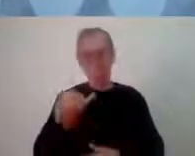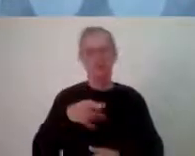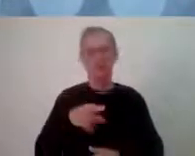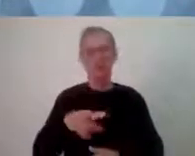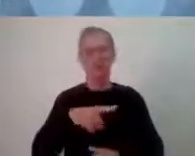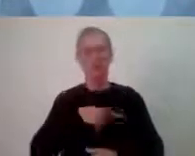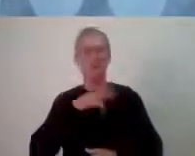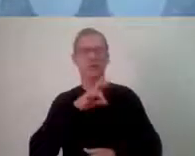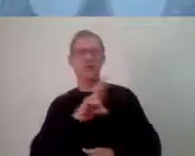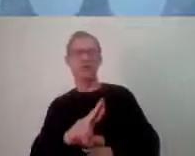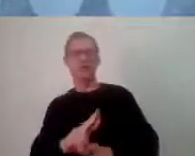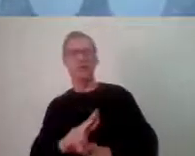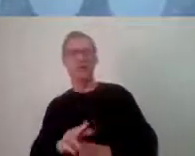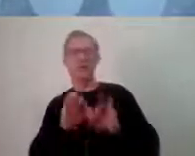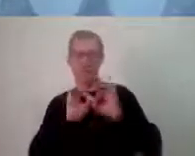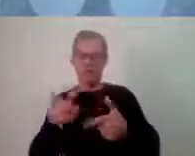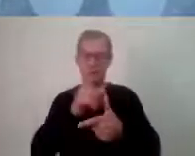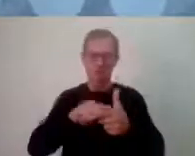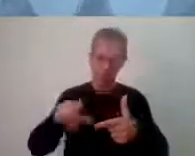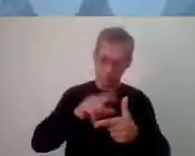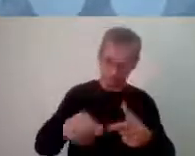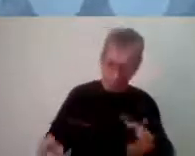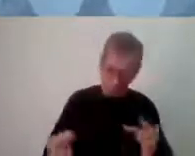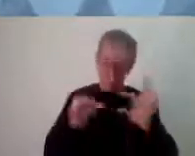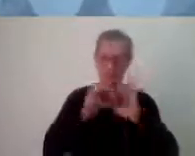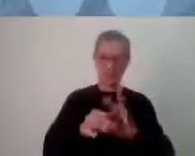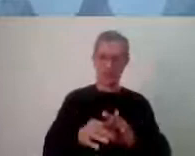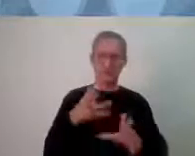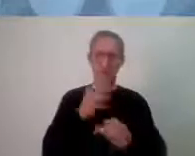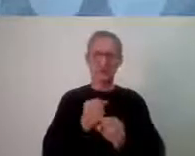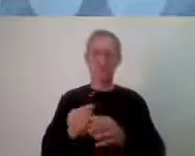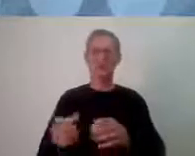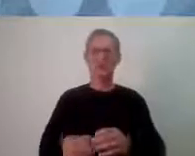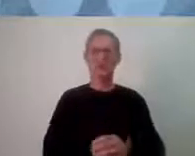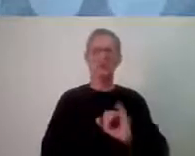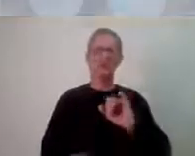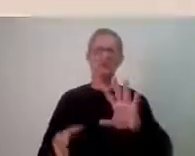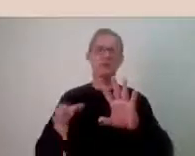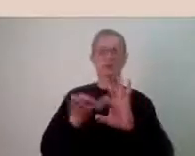você está resolvendo determinados problemas que envolvem o cálculo de integrais.